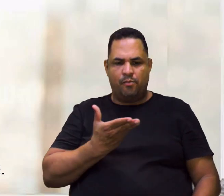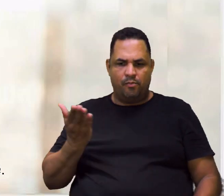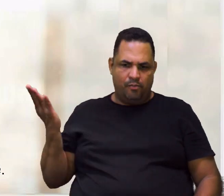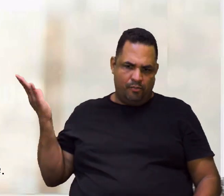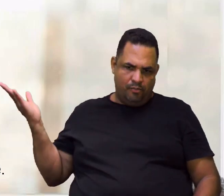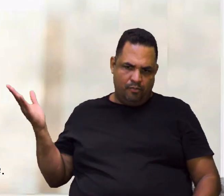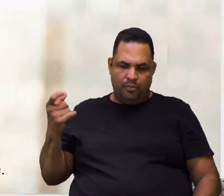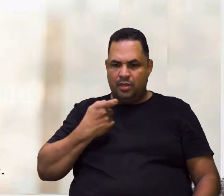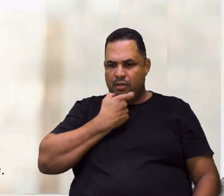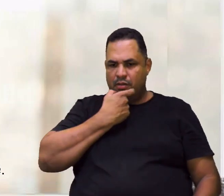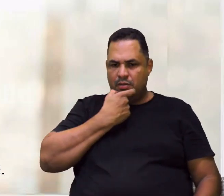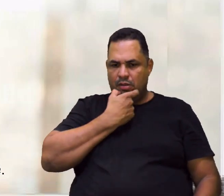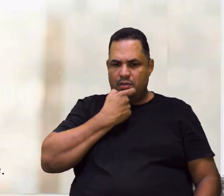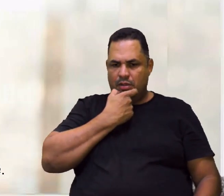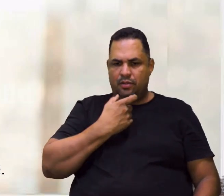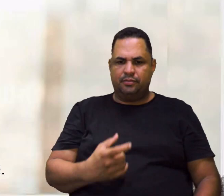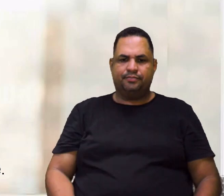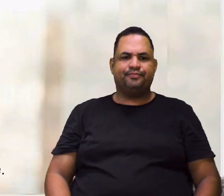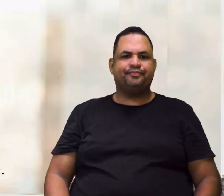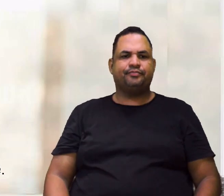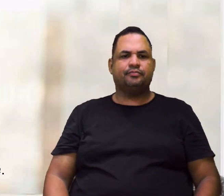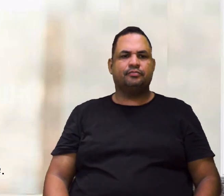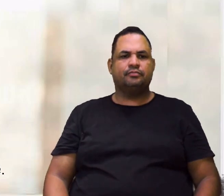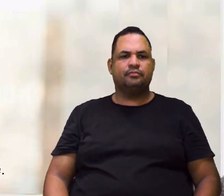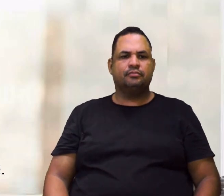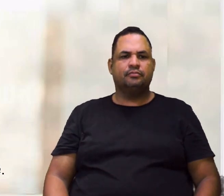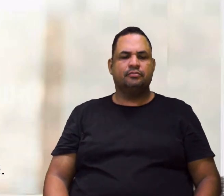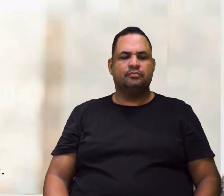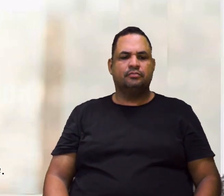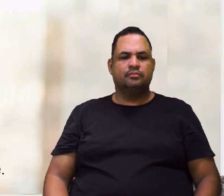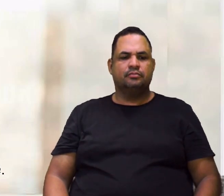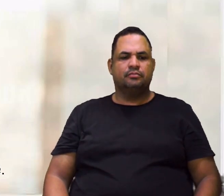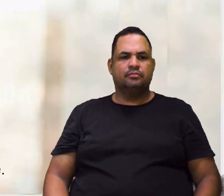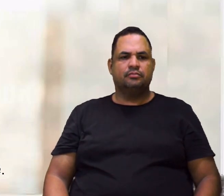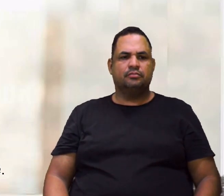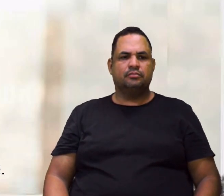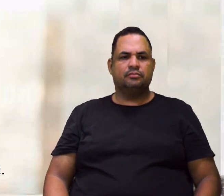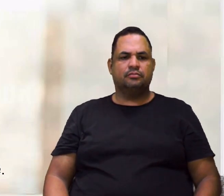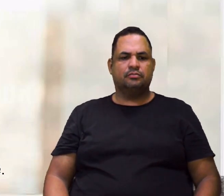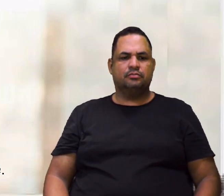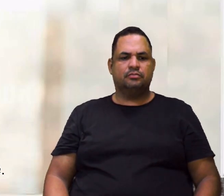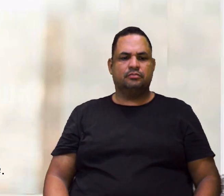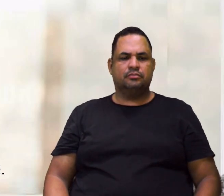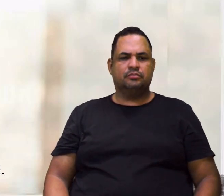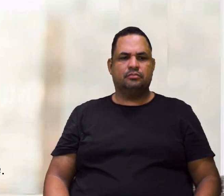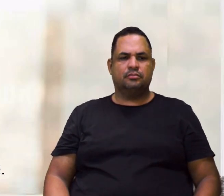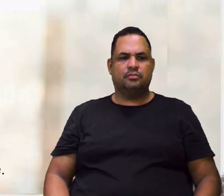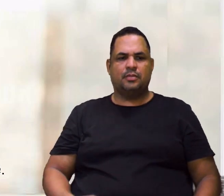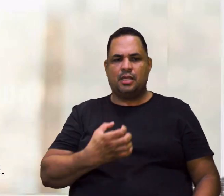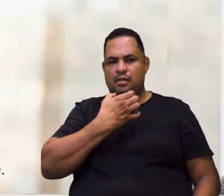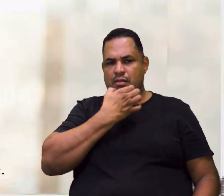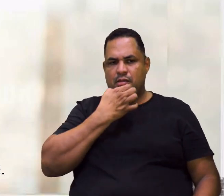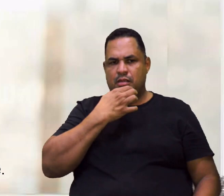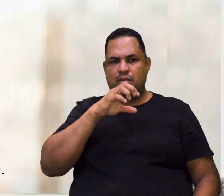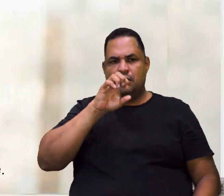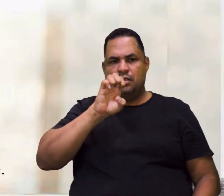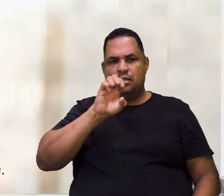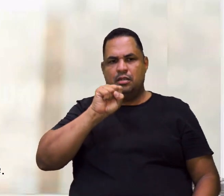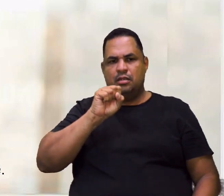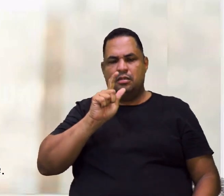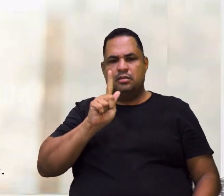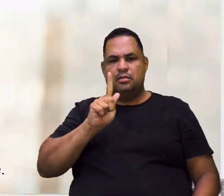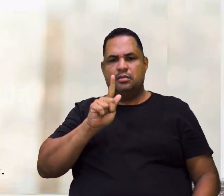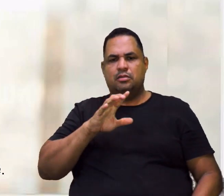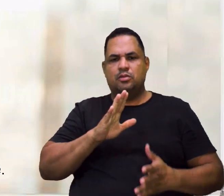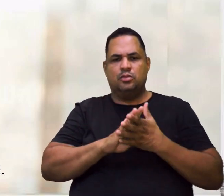Environmental, né? Social and Corporate Governance. Então é uma sigla em inglês. É uma estrutura que